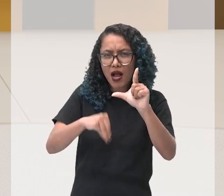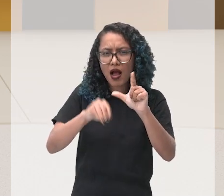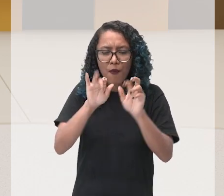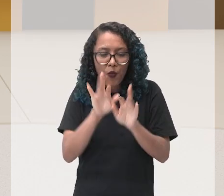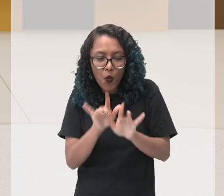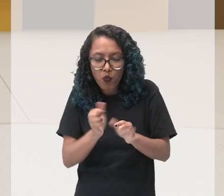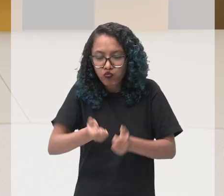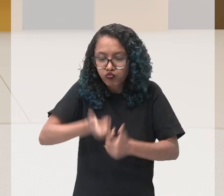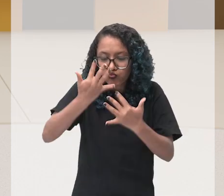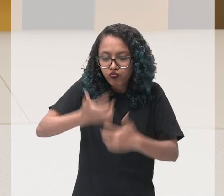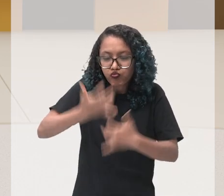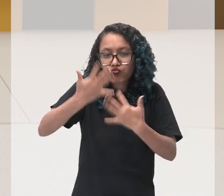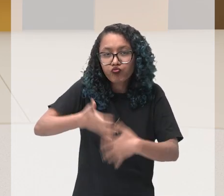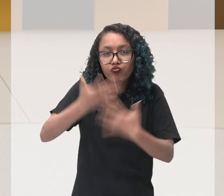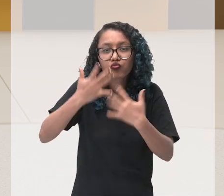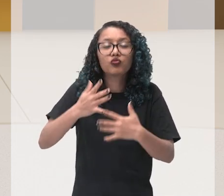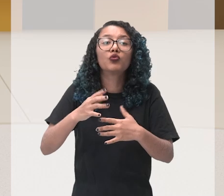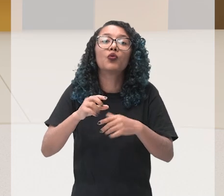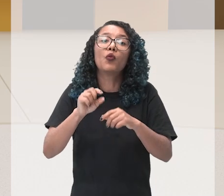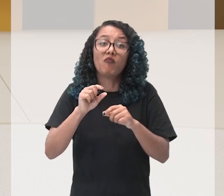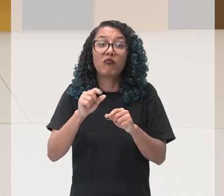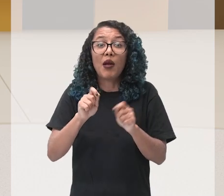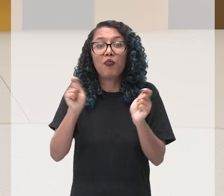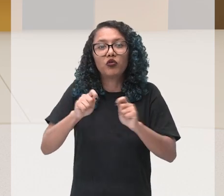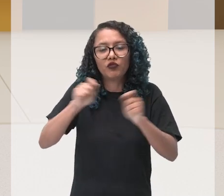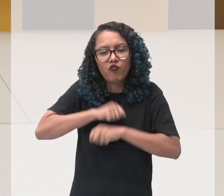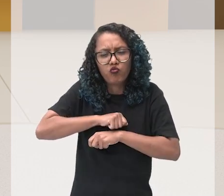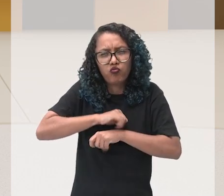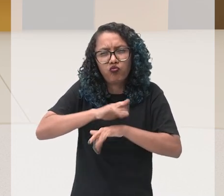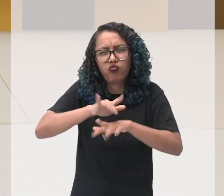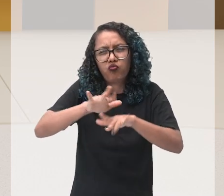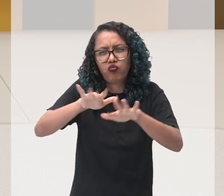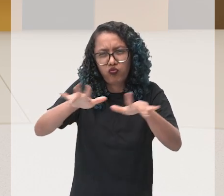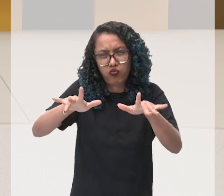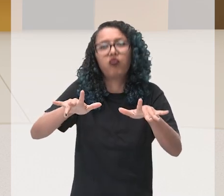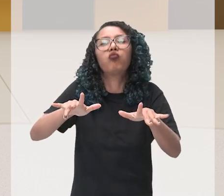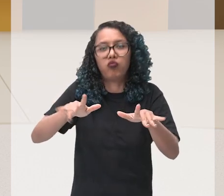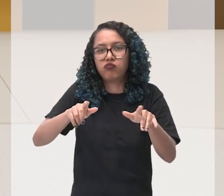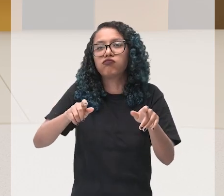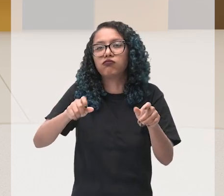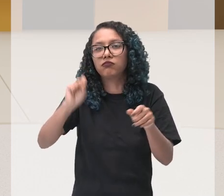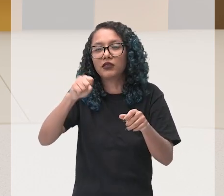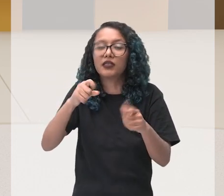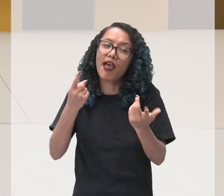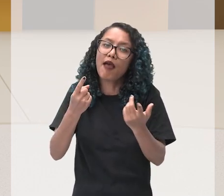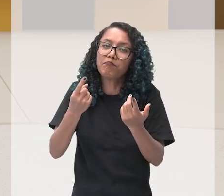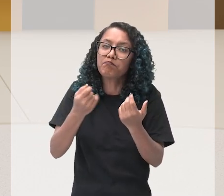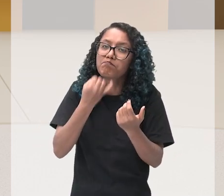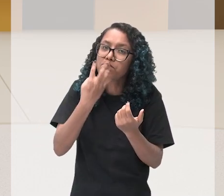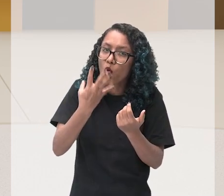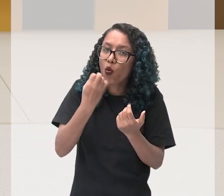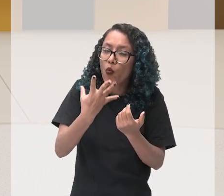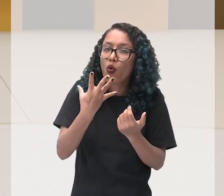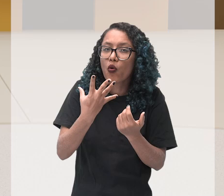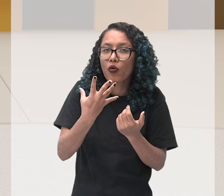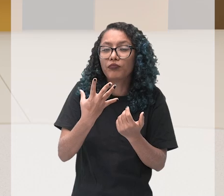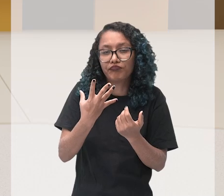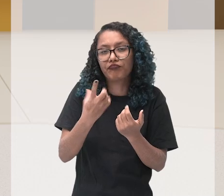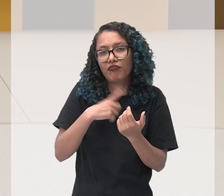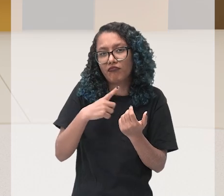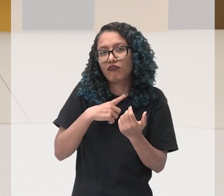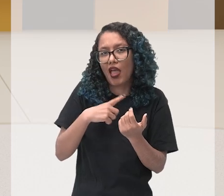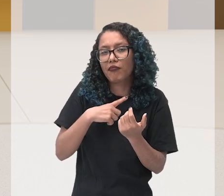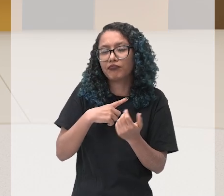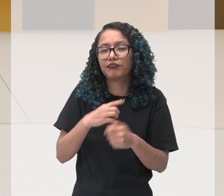comenta determinadas postagens, elas têm um alcance muito maior. Então, isso tem um ponto positivo. Na verdade, tem